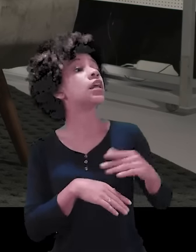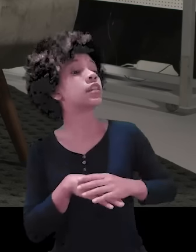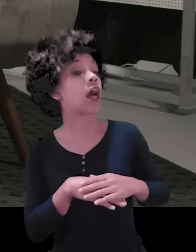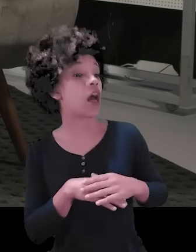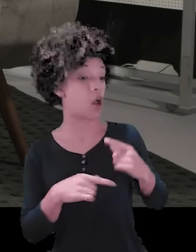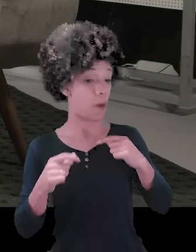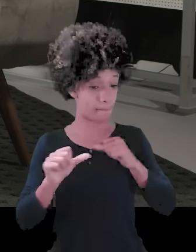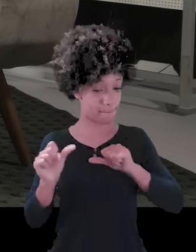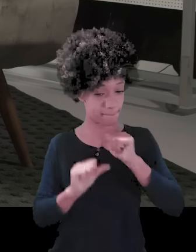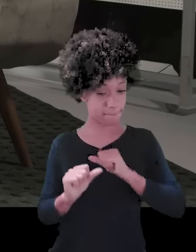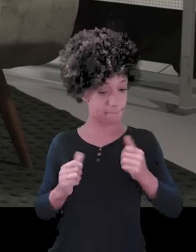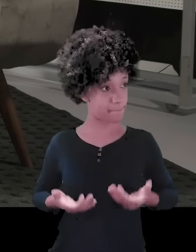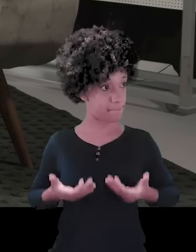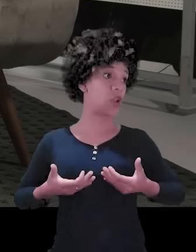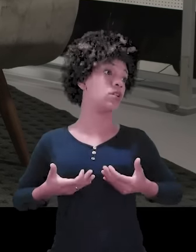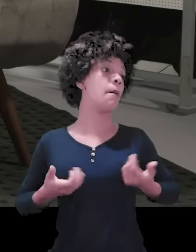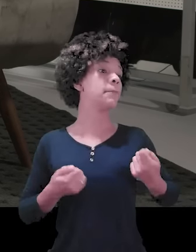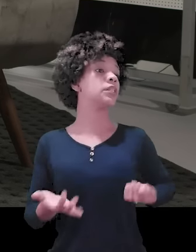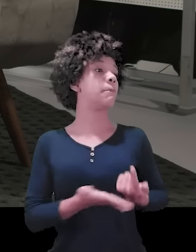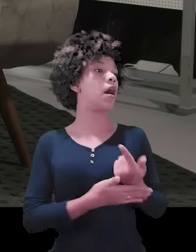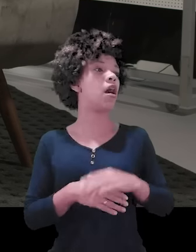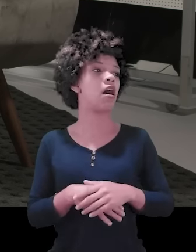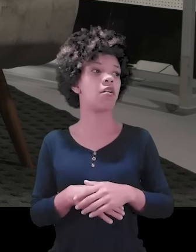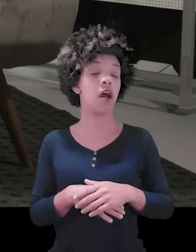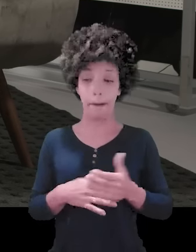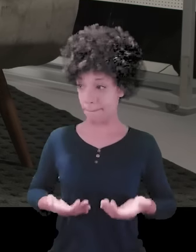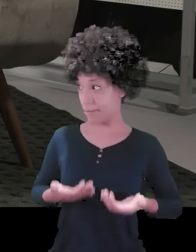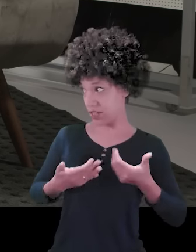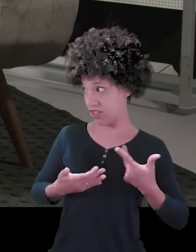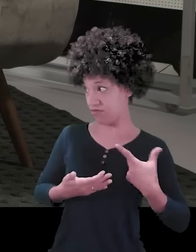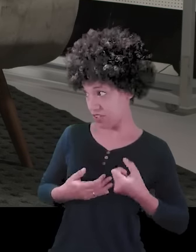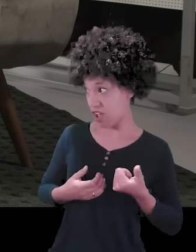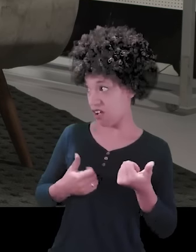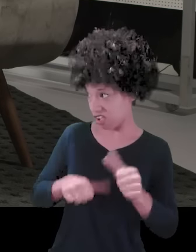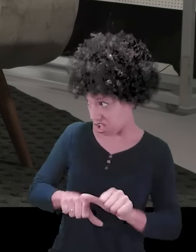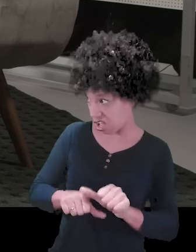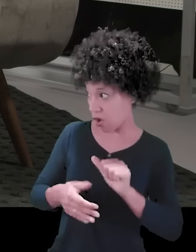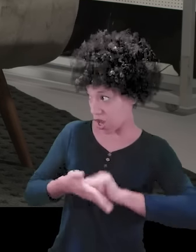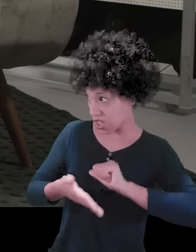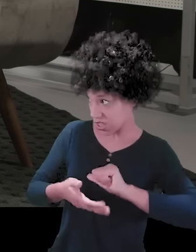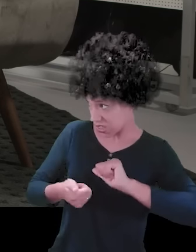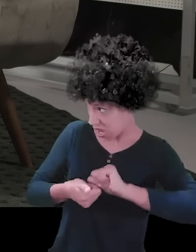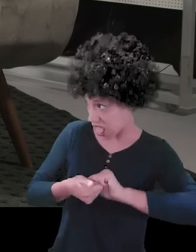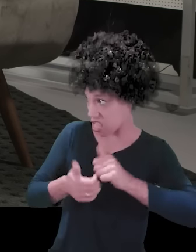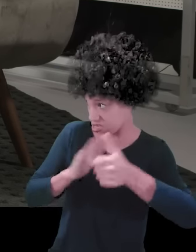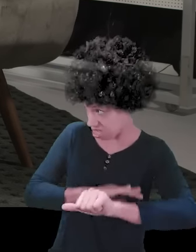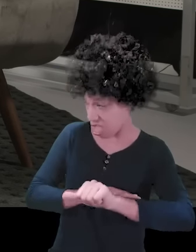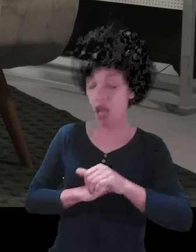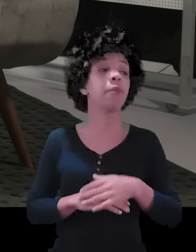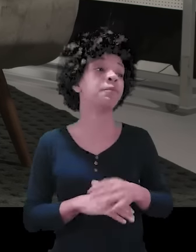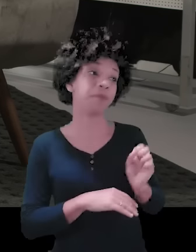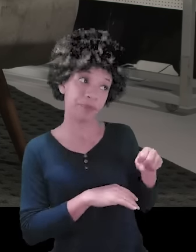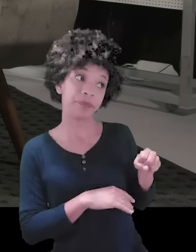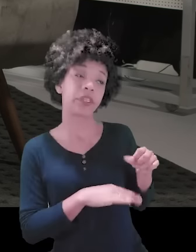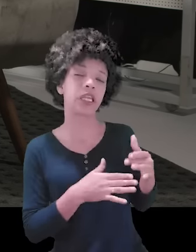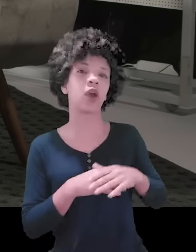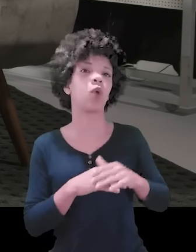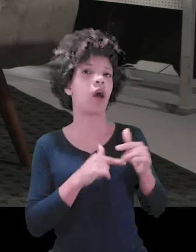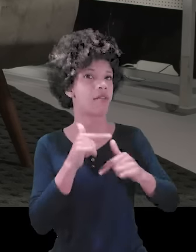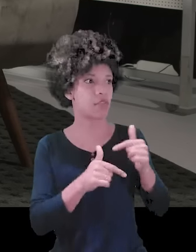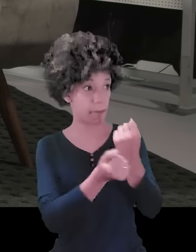a prótese com silicone encerrado lápis eu vou passar aí o trabalho escravo